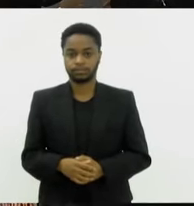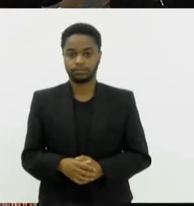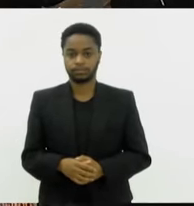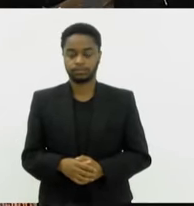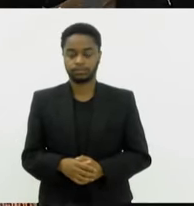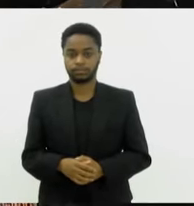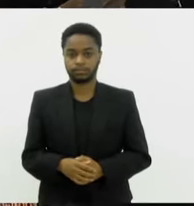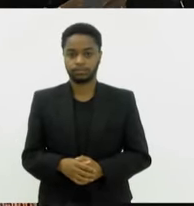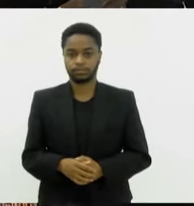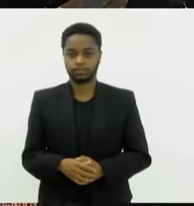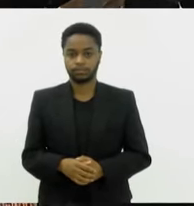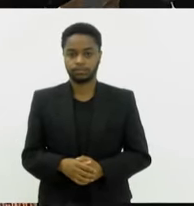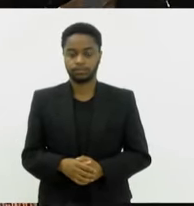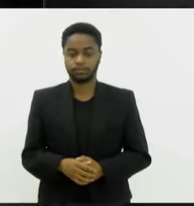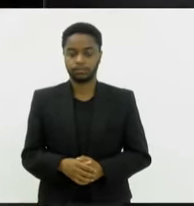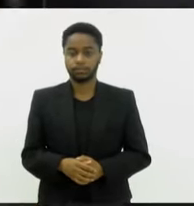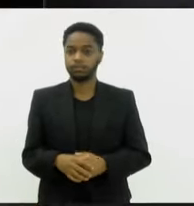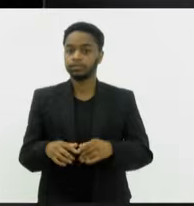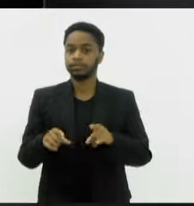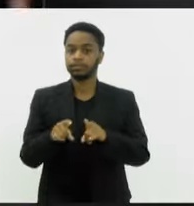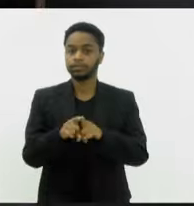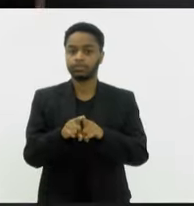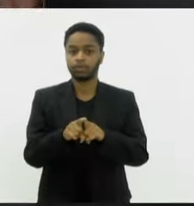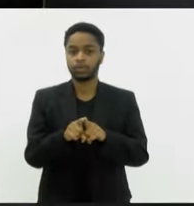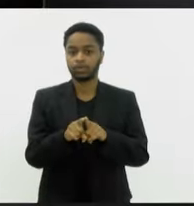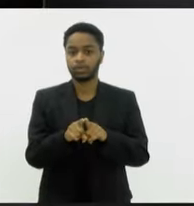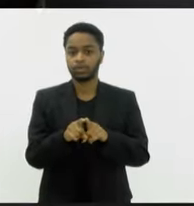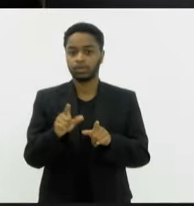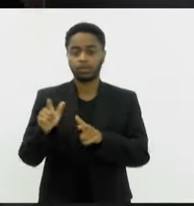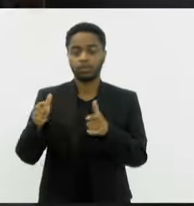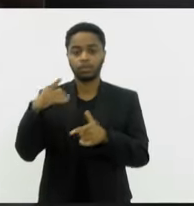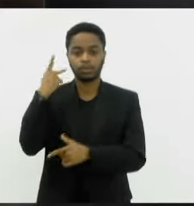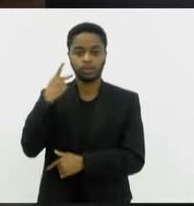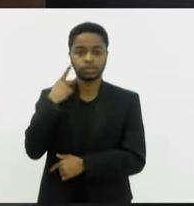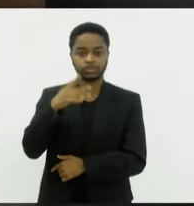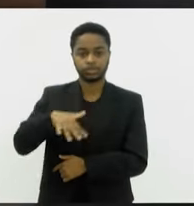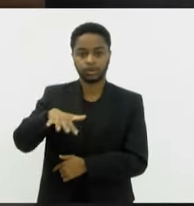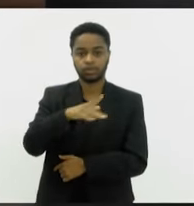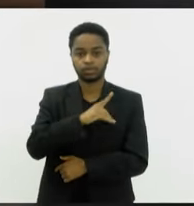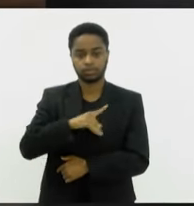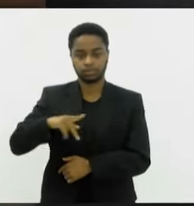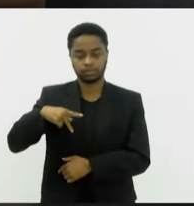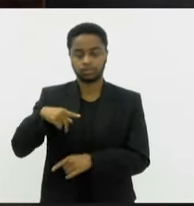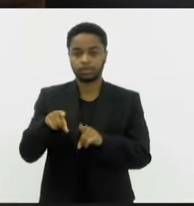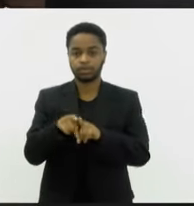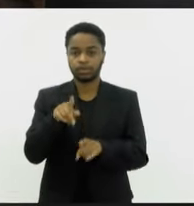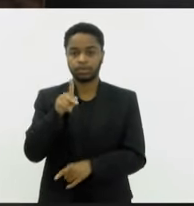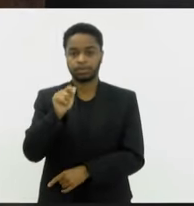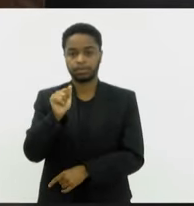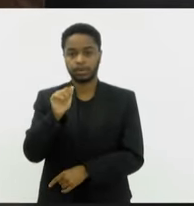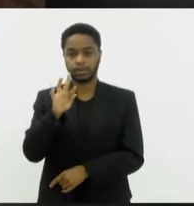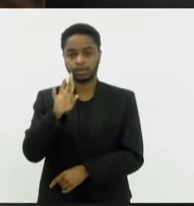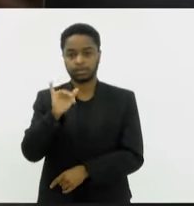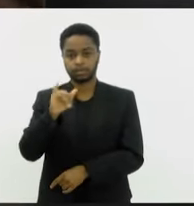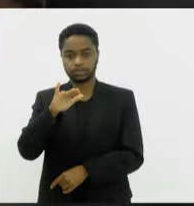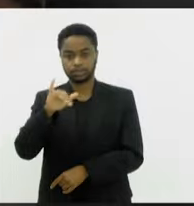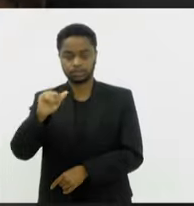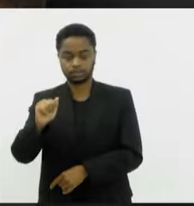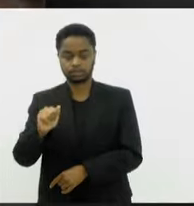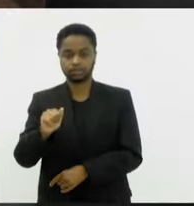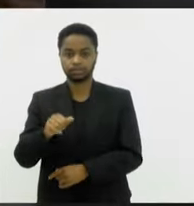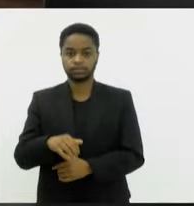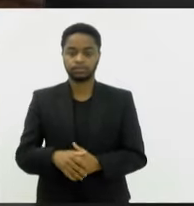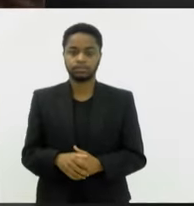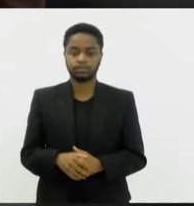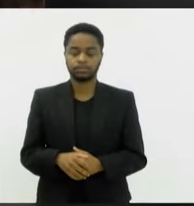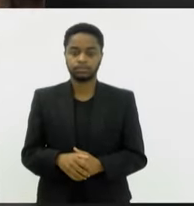evento e as demais a procuradora geral da Defensoria Pública Dra Patrícia a